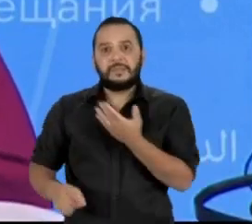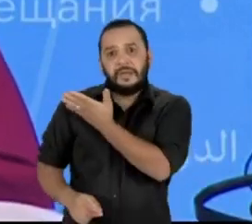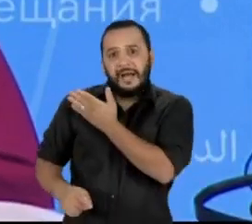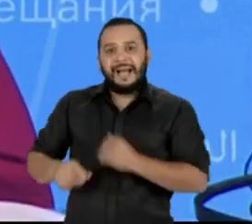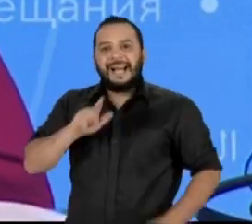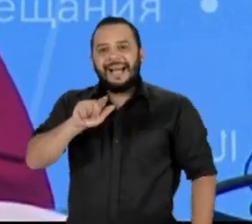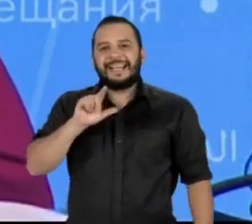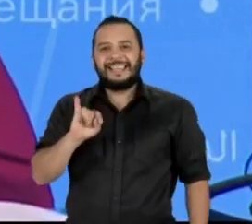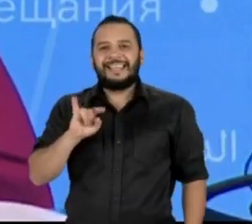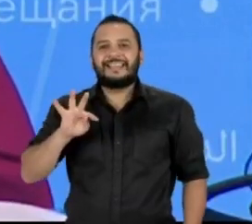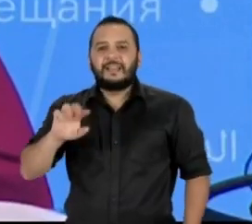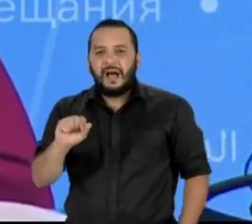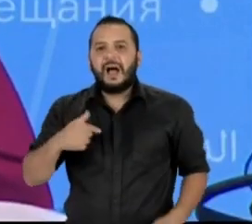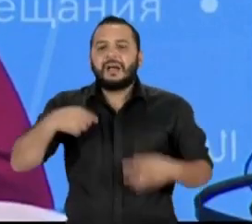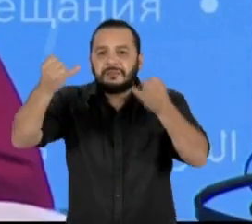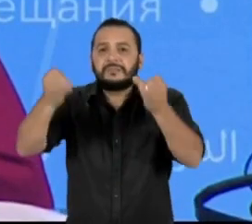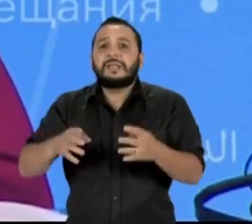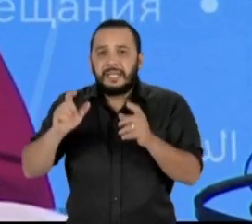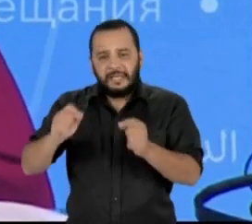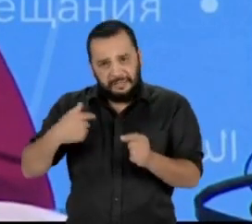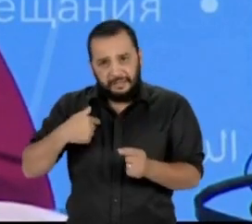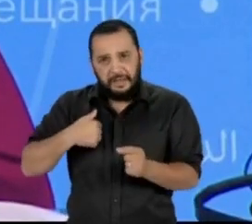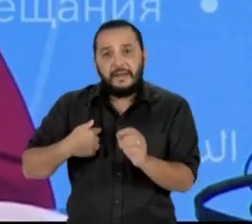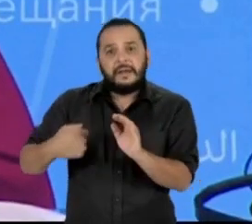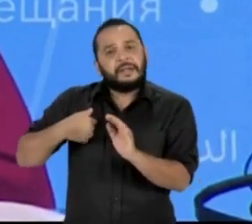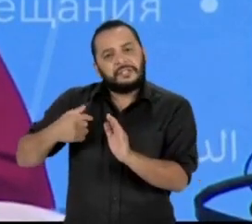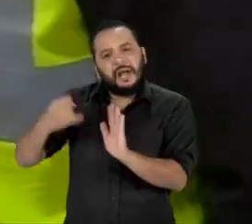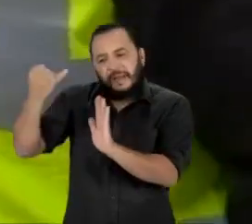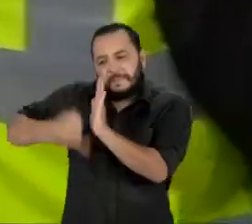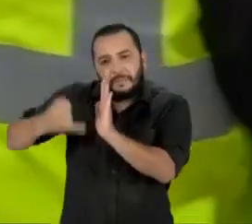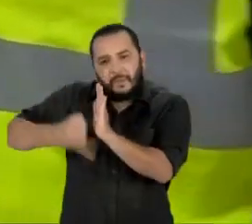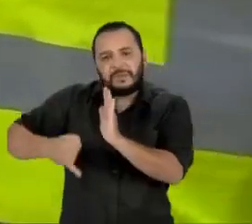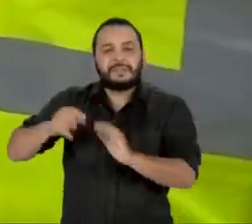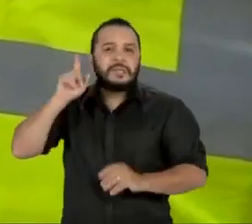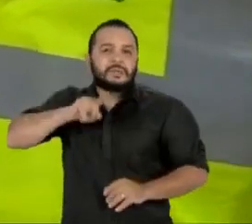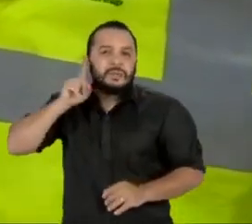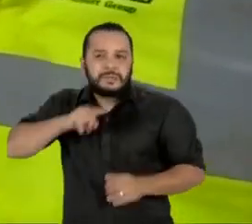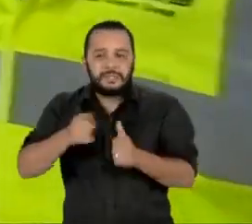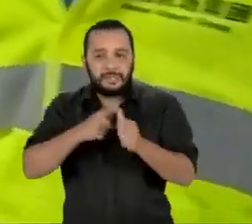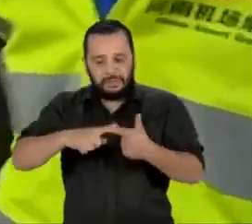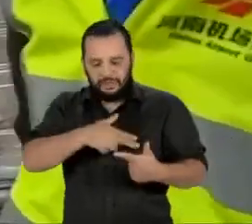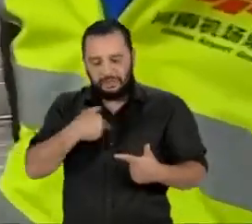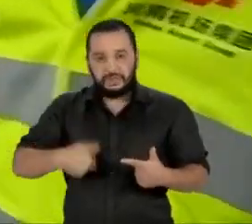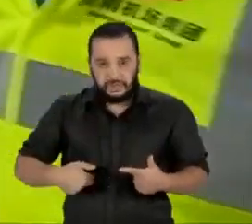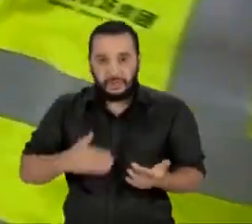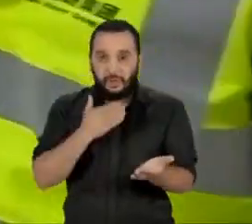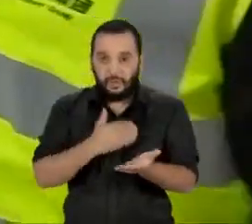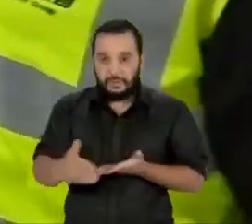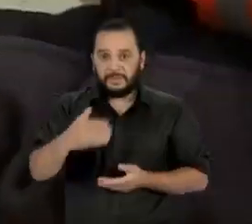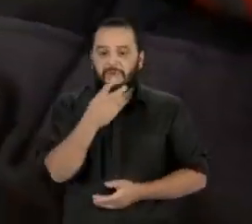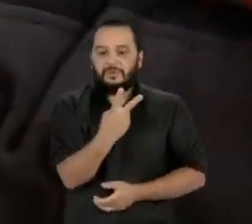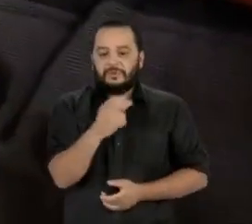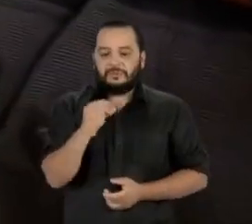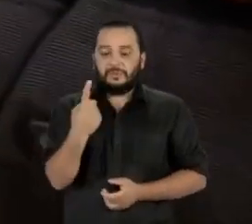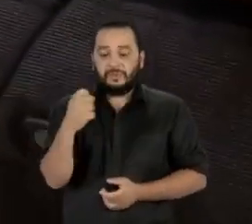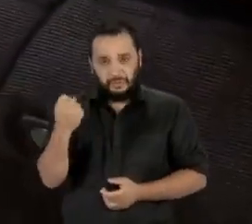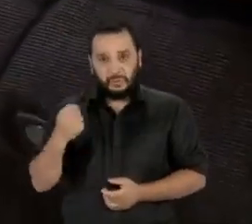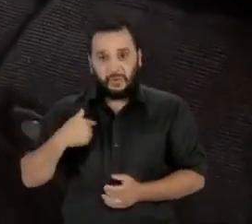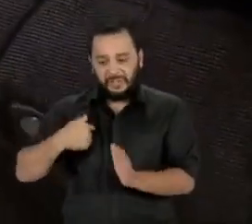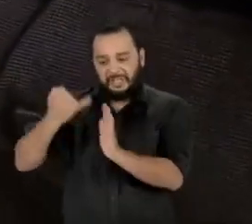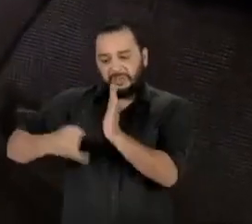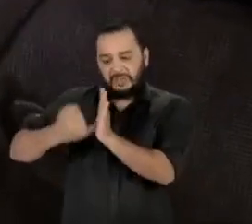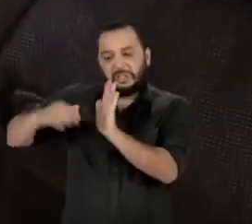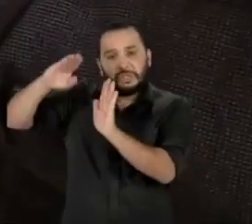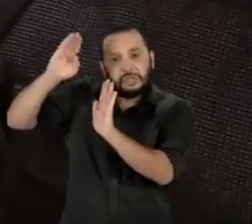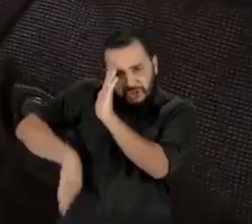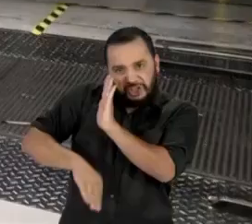também que a remoção de todas as tarifas dos Estados Unidos e da China, impostas desde o início de 2018, poderia impulsionar o